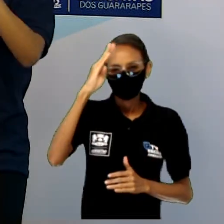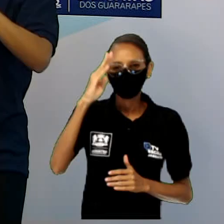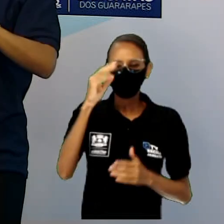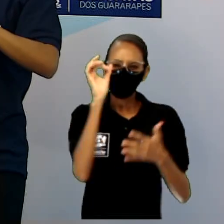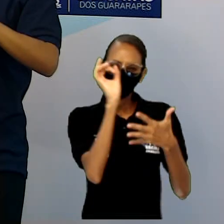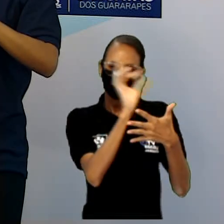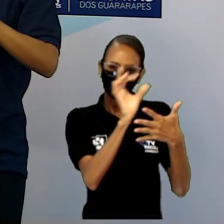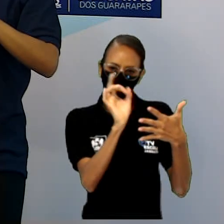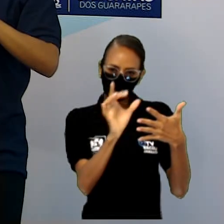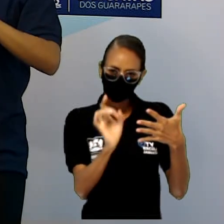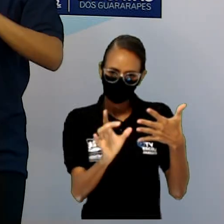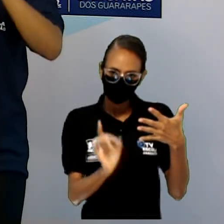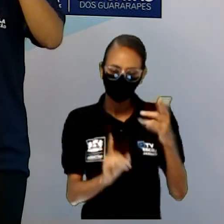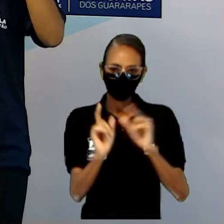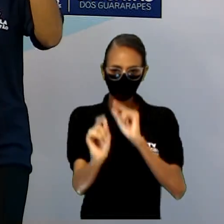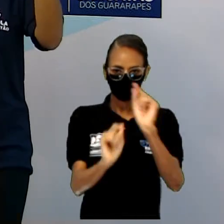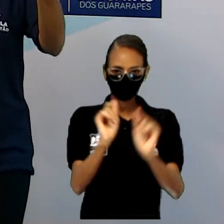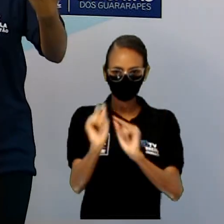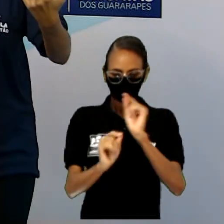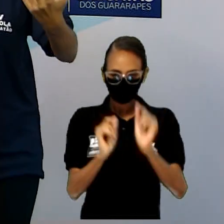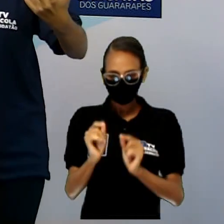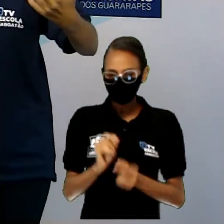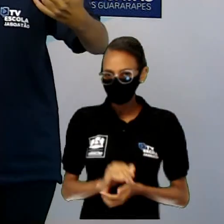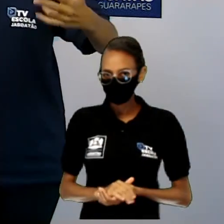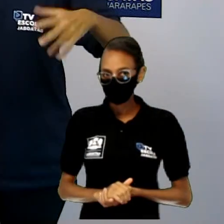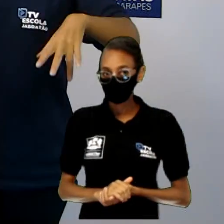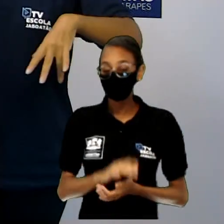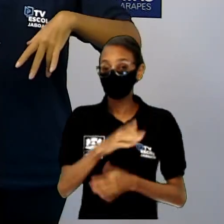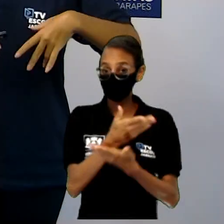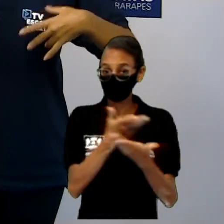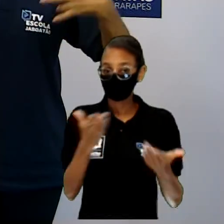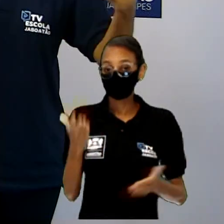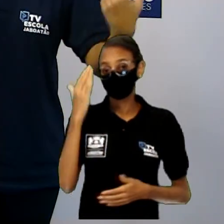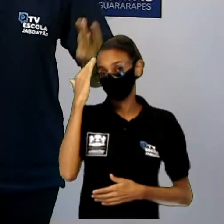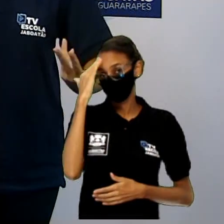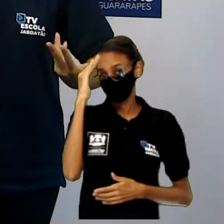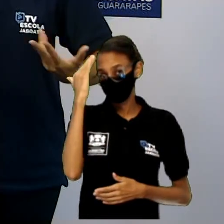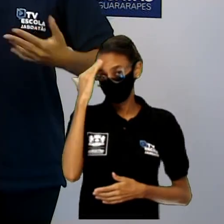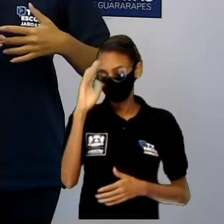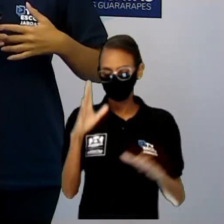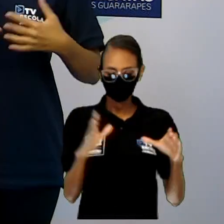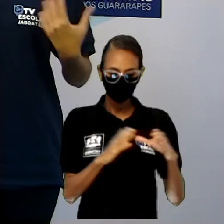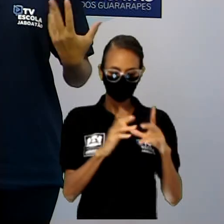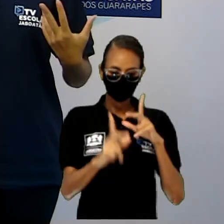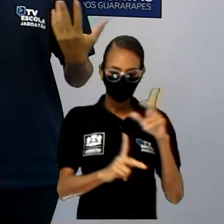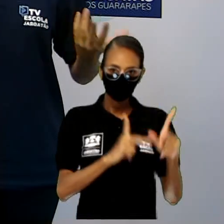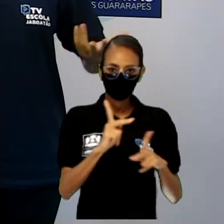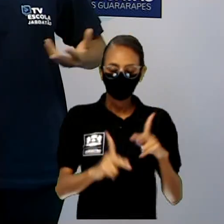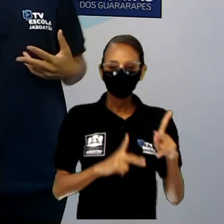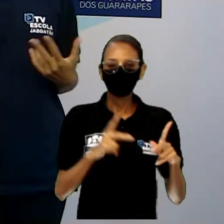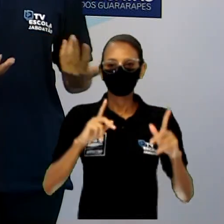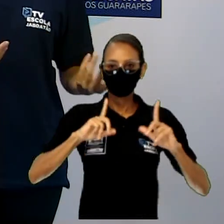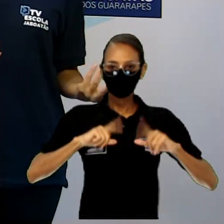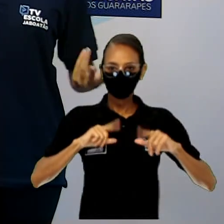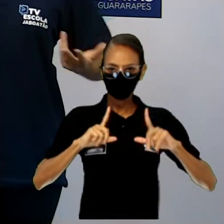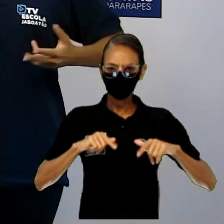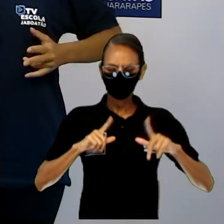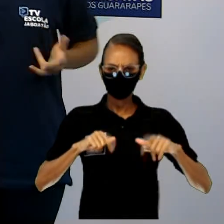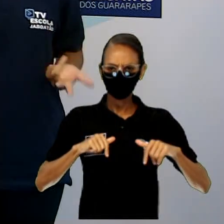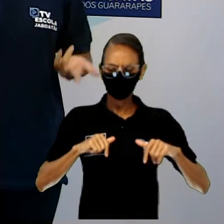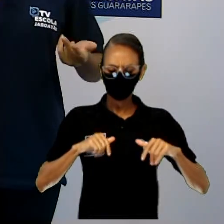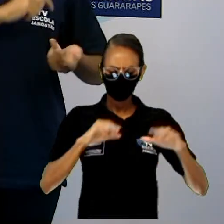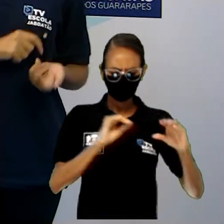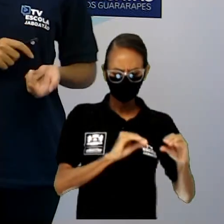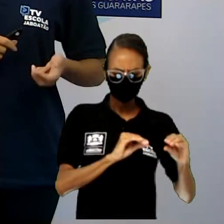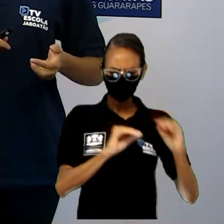cada uma dessas fases, tá? Para que vocês possam entender, o povo hebreu, ele era um povo ali seminômade. O que